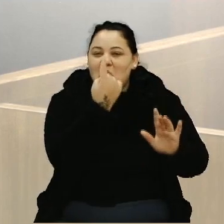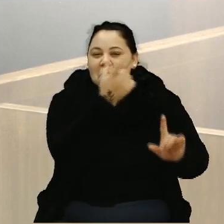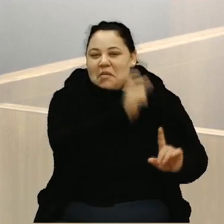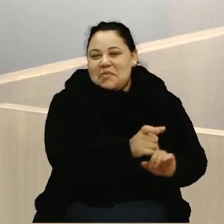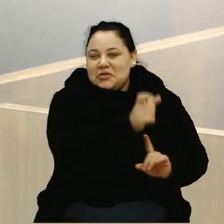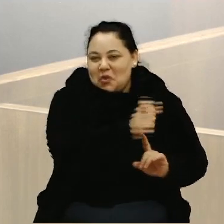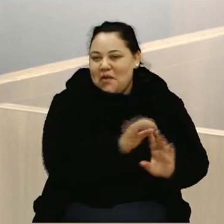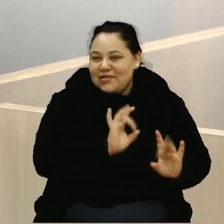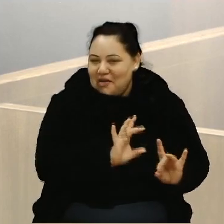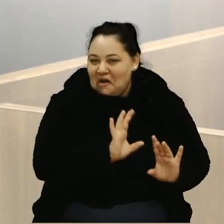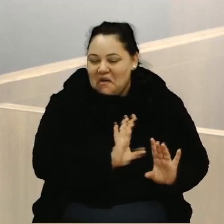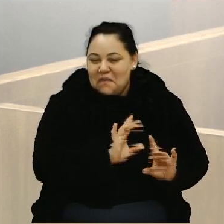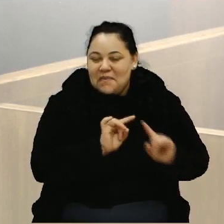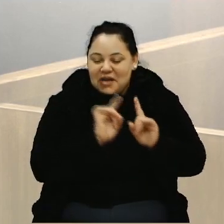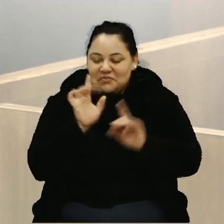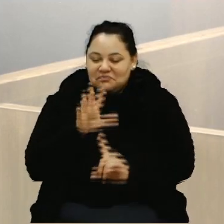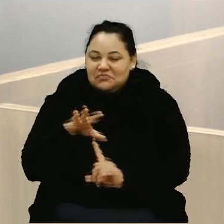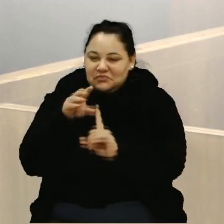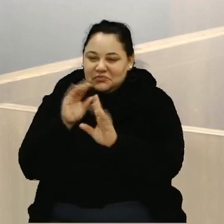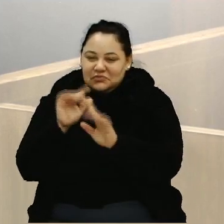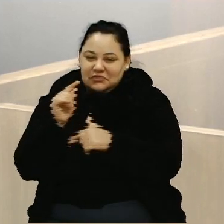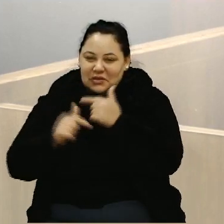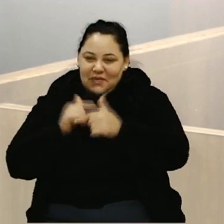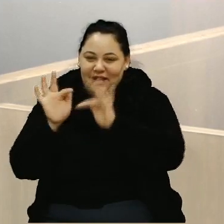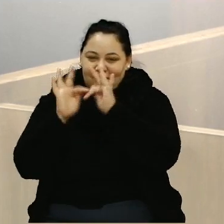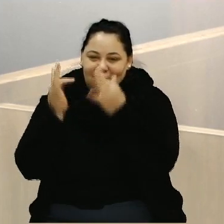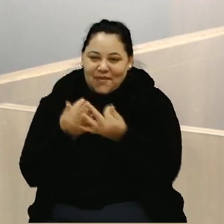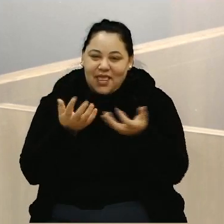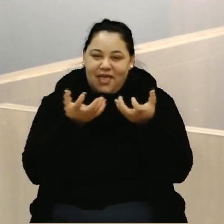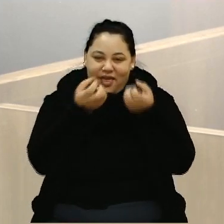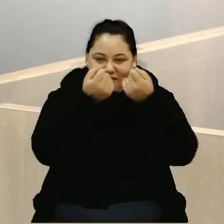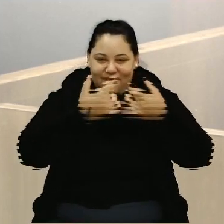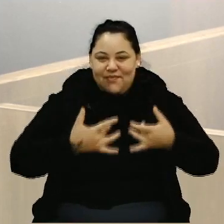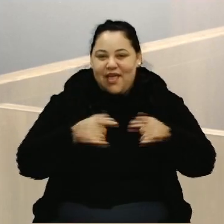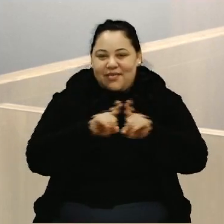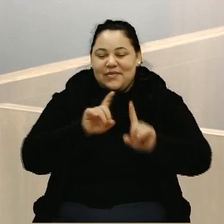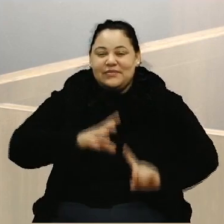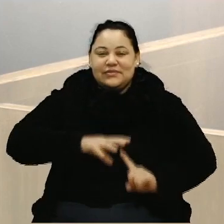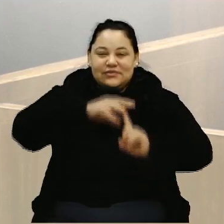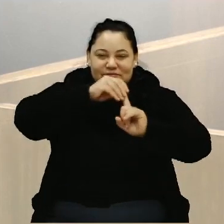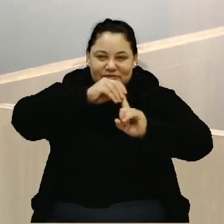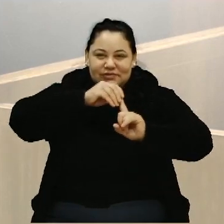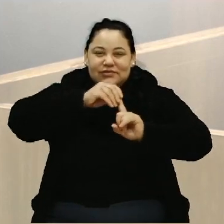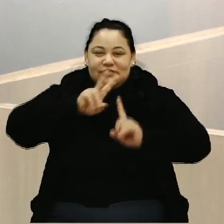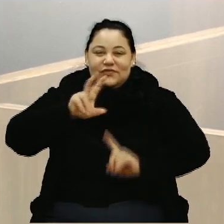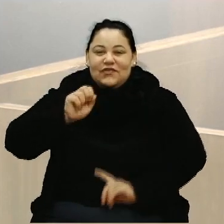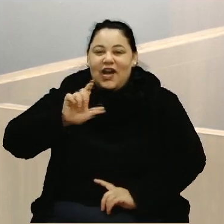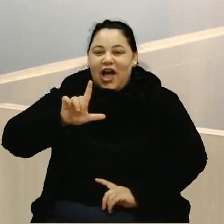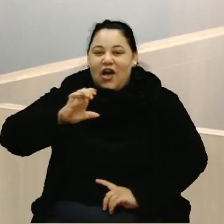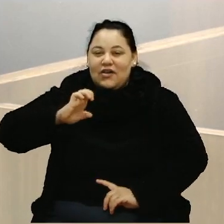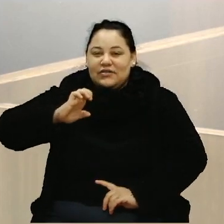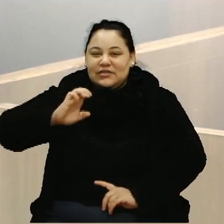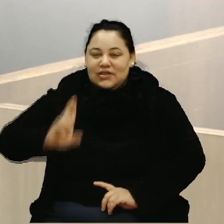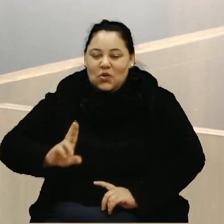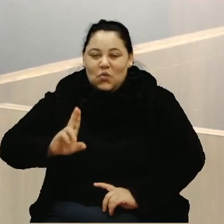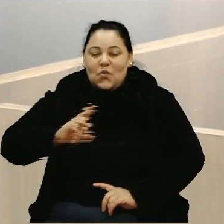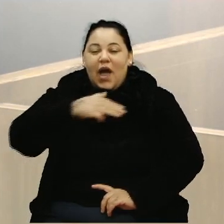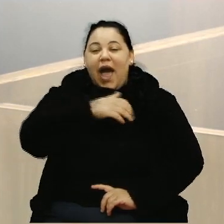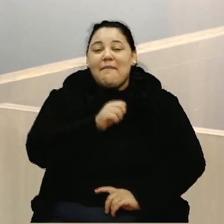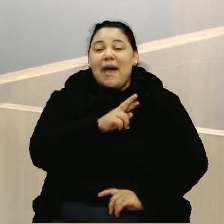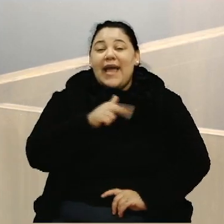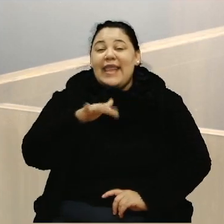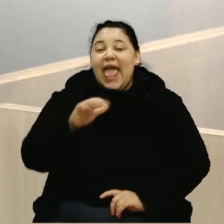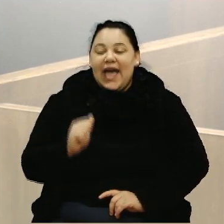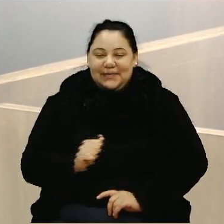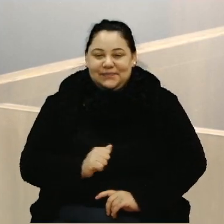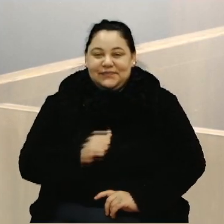principalmente por estarem em famílias. E aqui eu quero citar principalmente, né, o Valceu, a Maria de Fátima